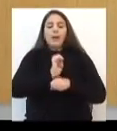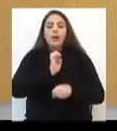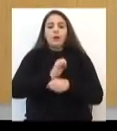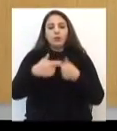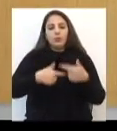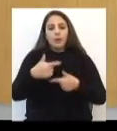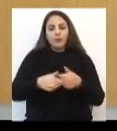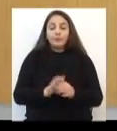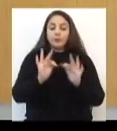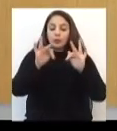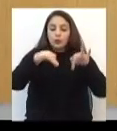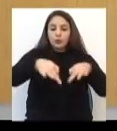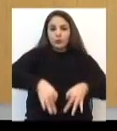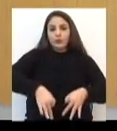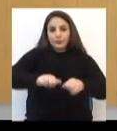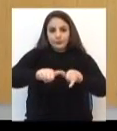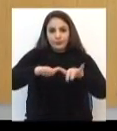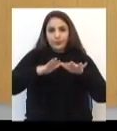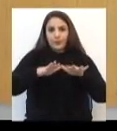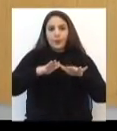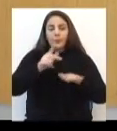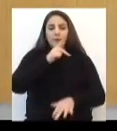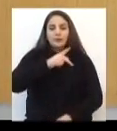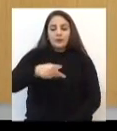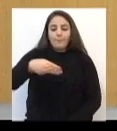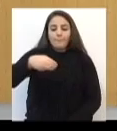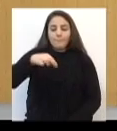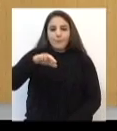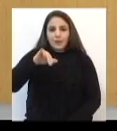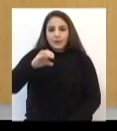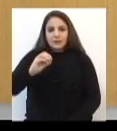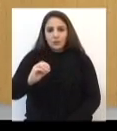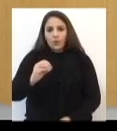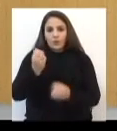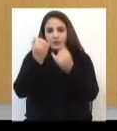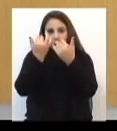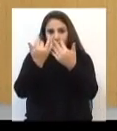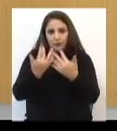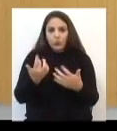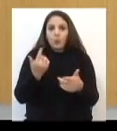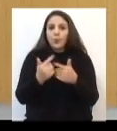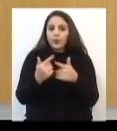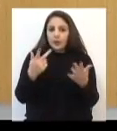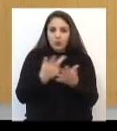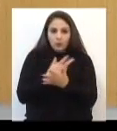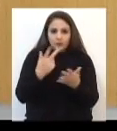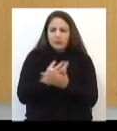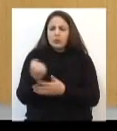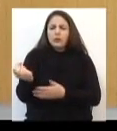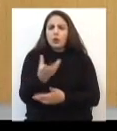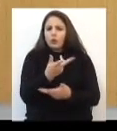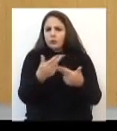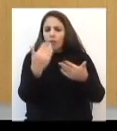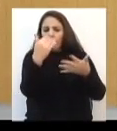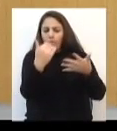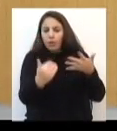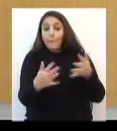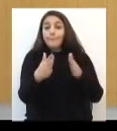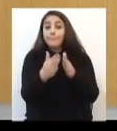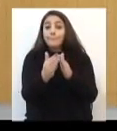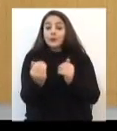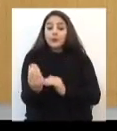final da sessão plenária, o presidente Márcio Patucci explicou que, devido à ocorrência de novos fatos, o pedido